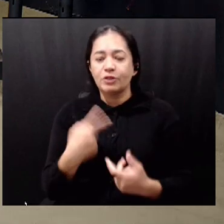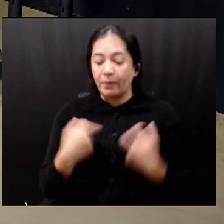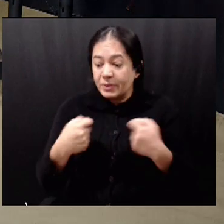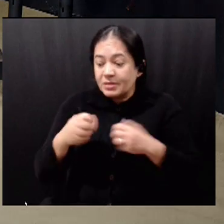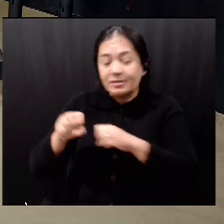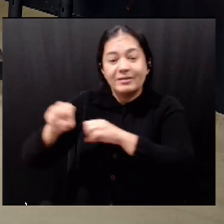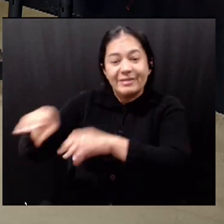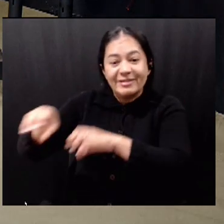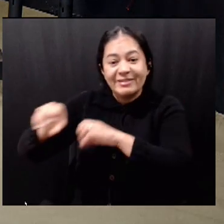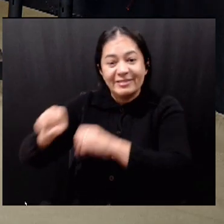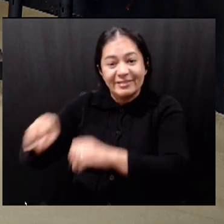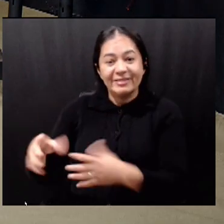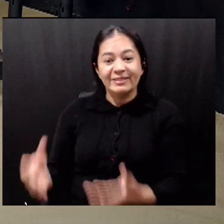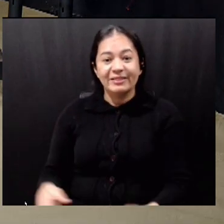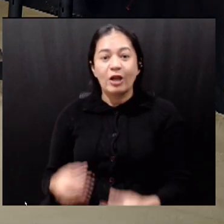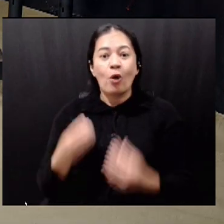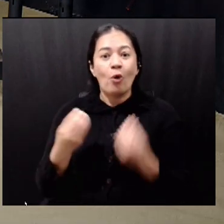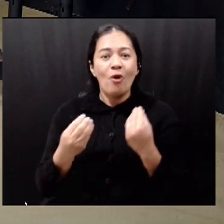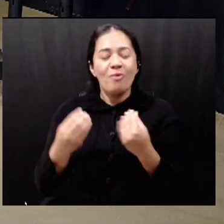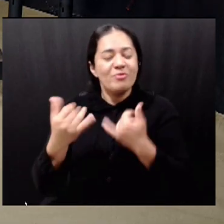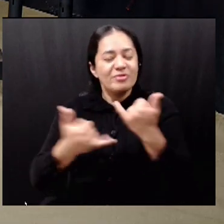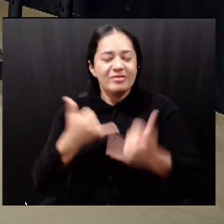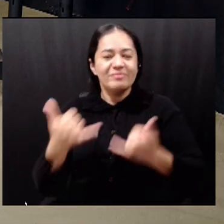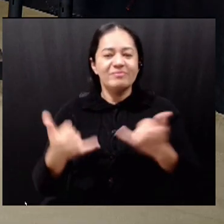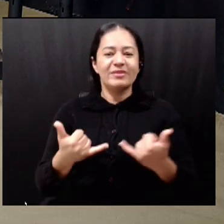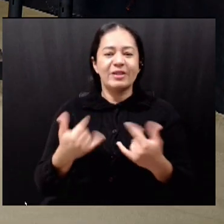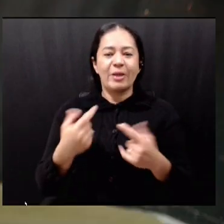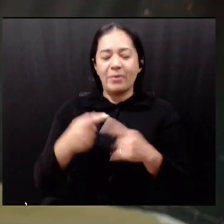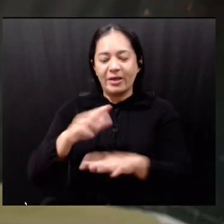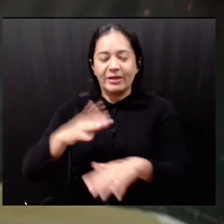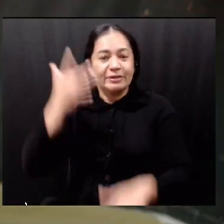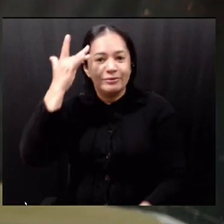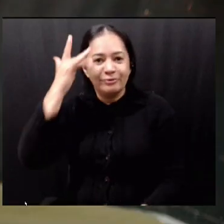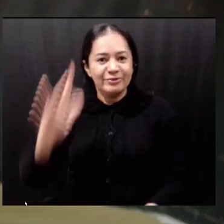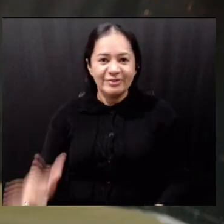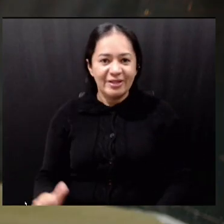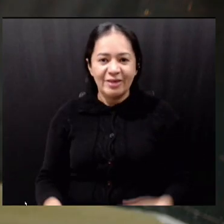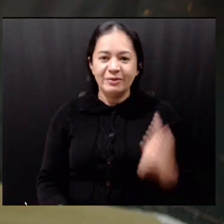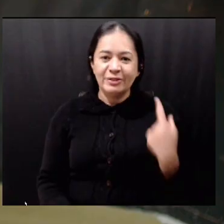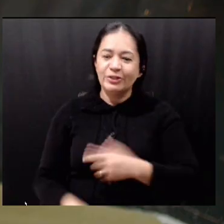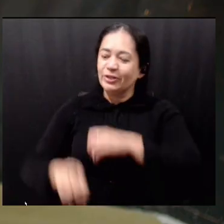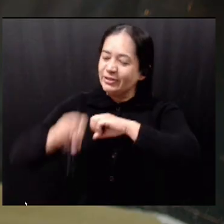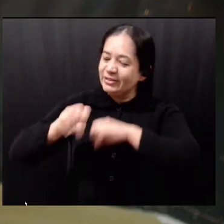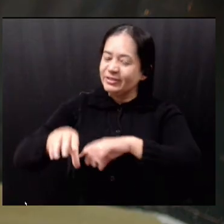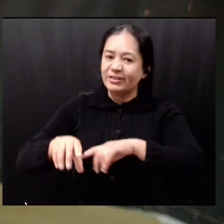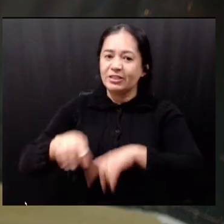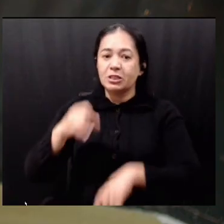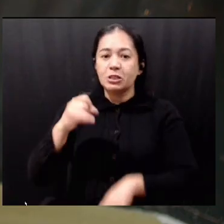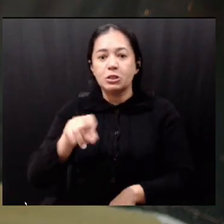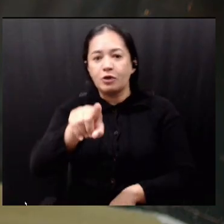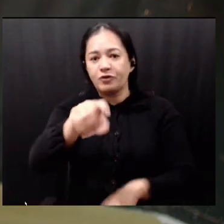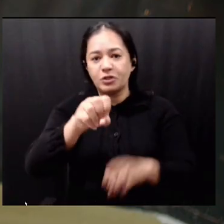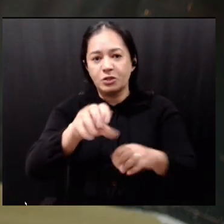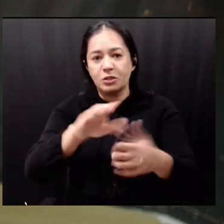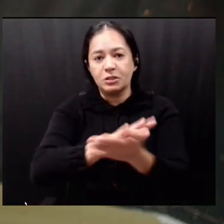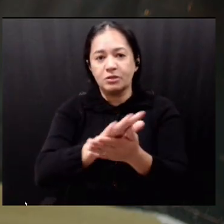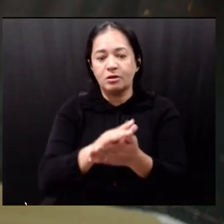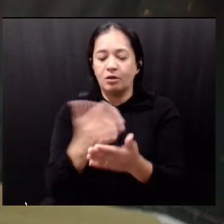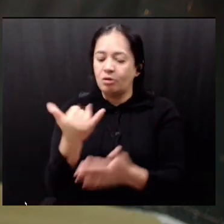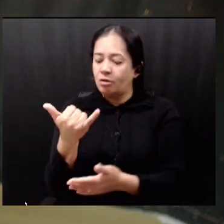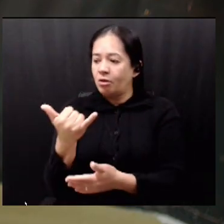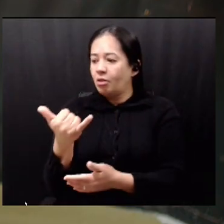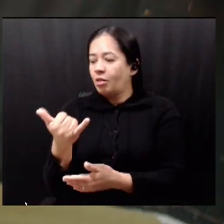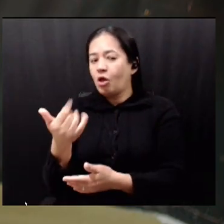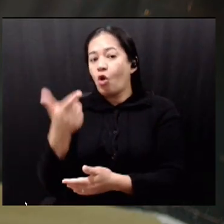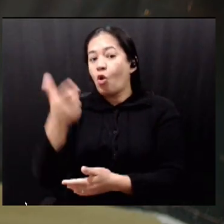criança como brincar, porque a criança não sabe, né? E aí a gente ensina. Se você não ensinar, tem o celular ensina outro tipo de